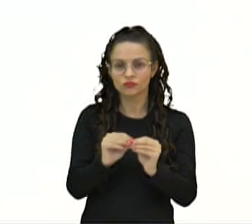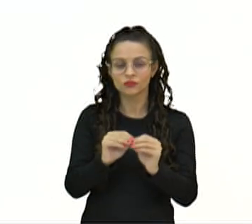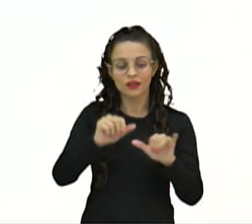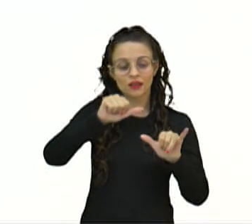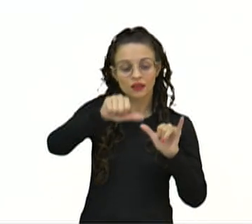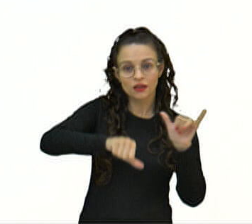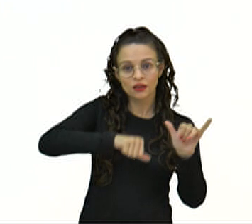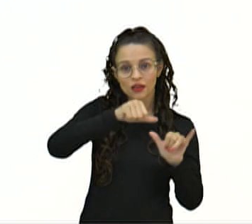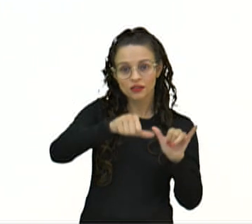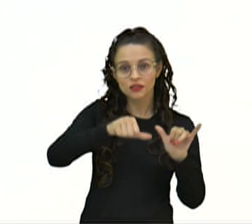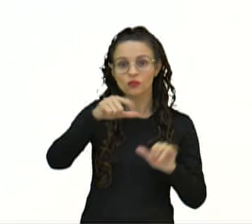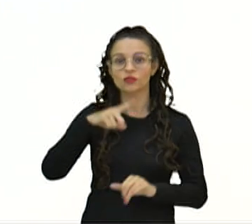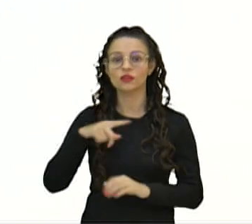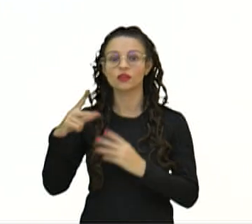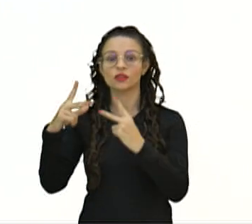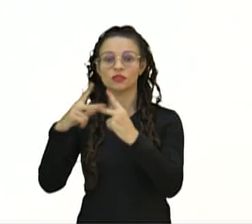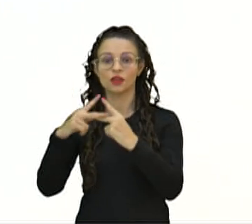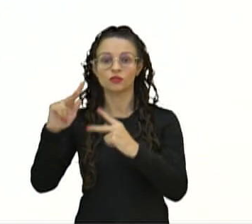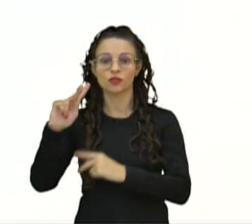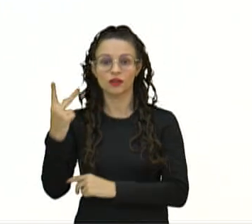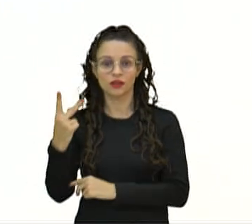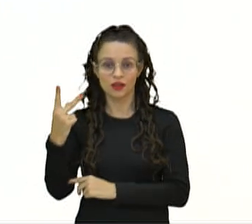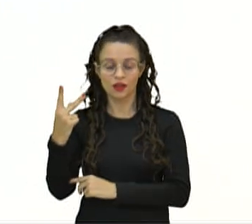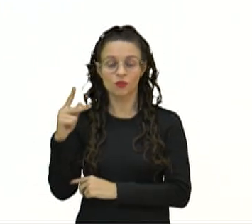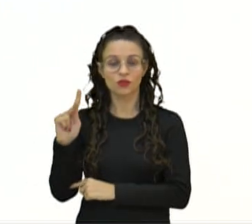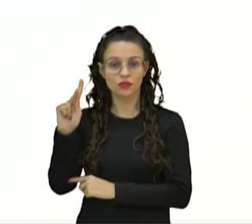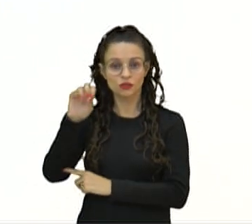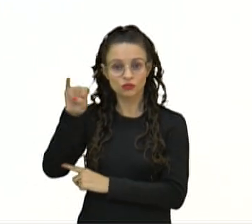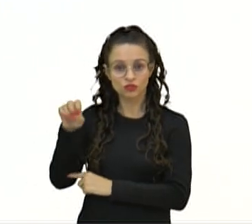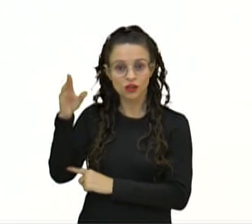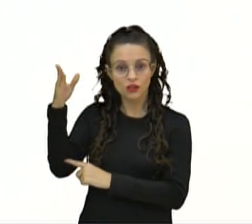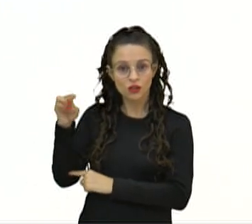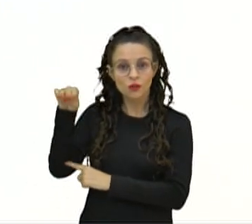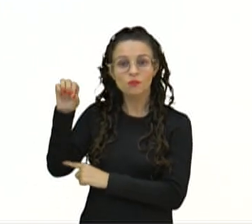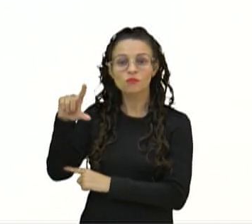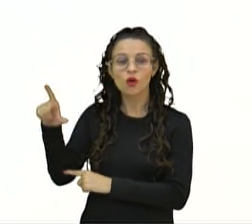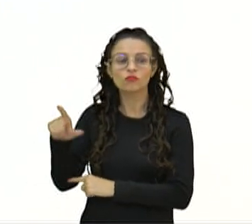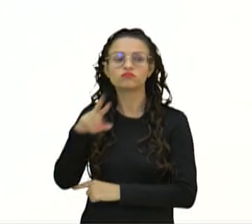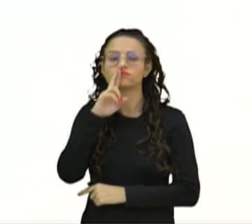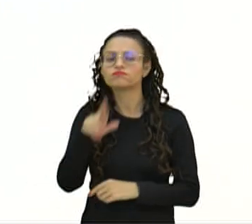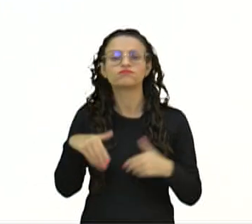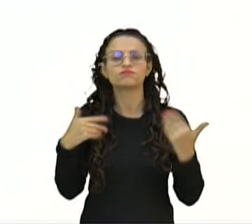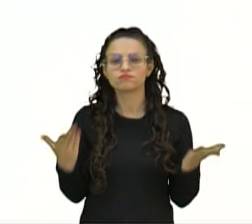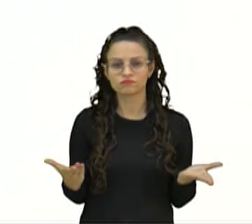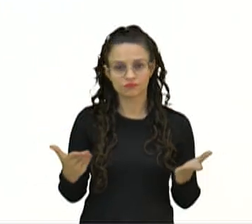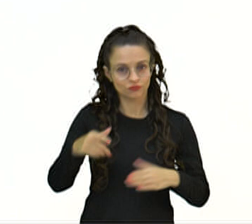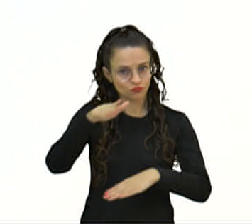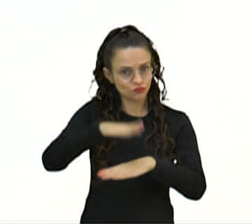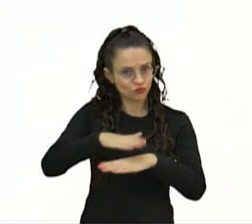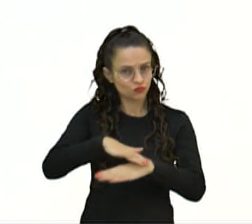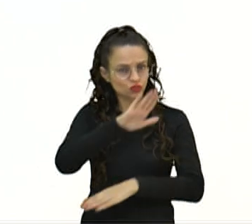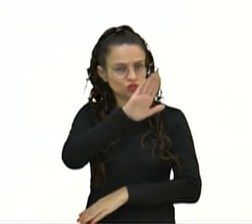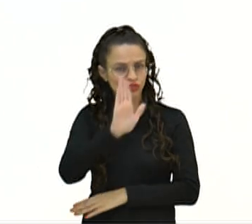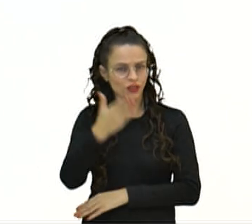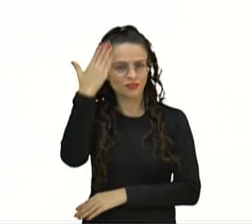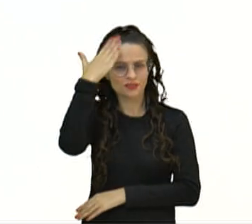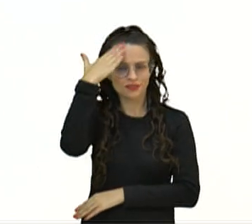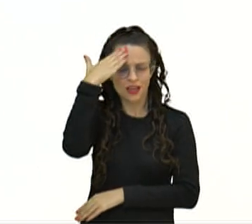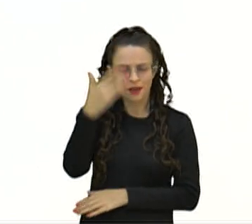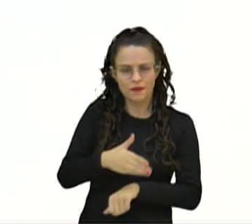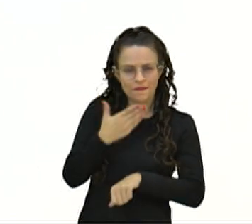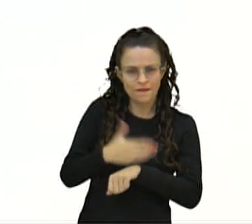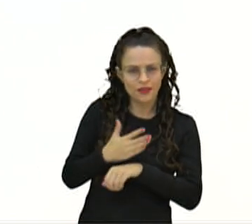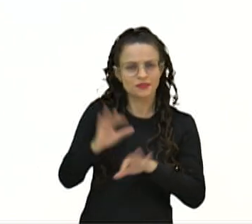reação tem um ΔH em kJ-mol igual a. Agora vocês já estão bem craques, tenho certeza